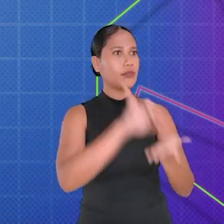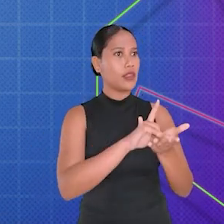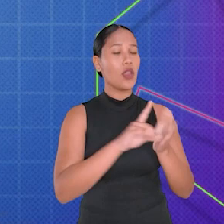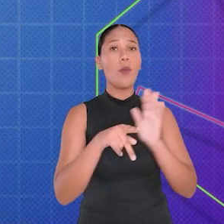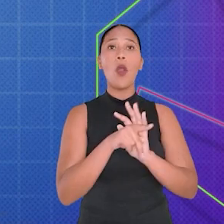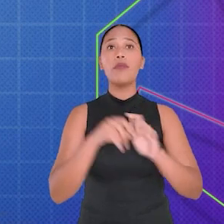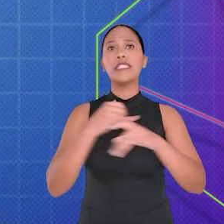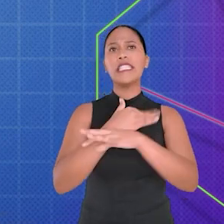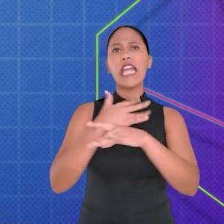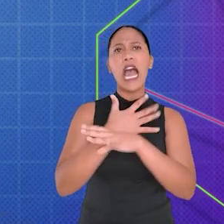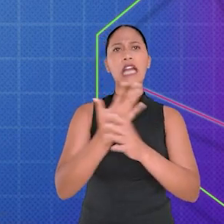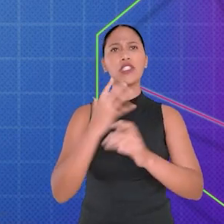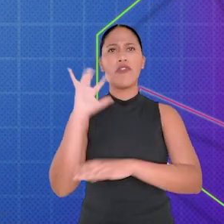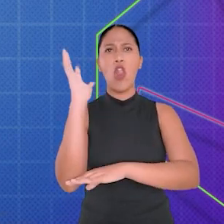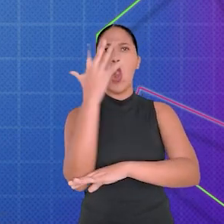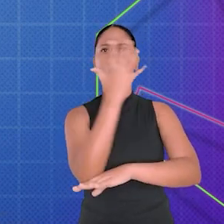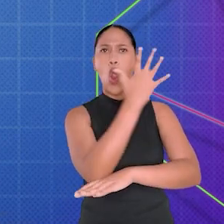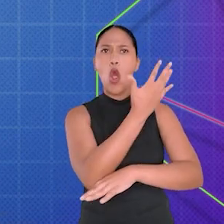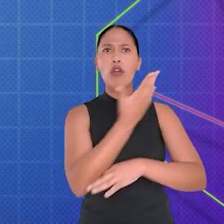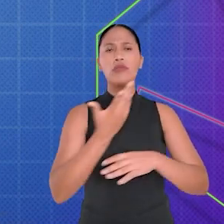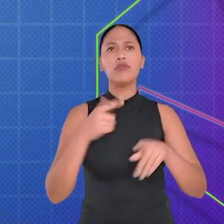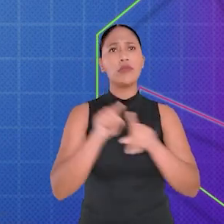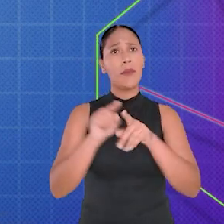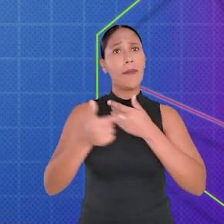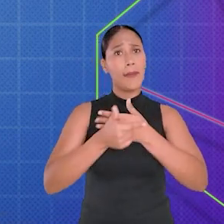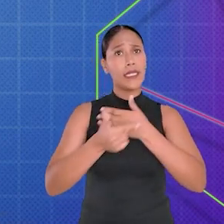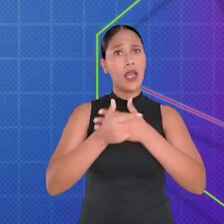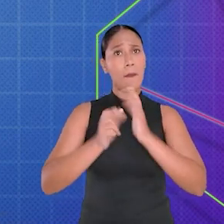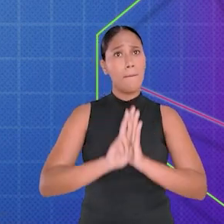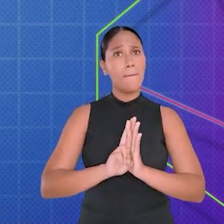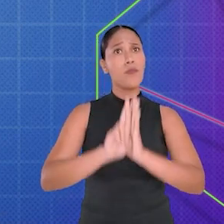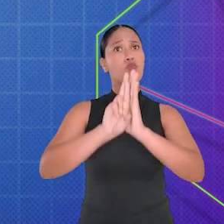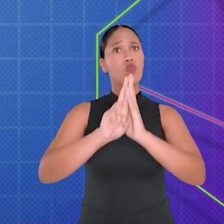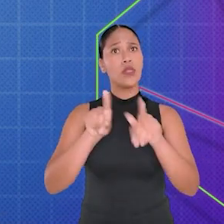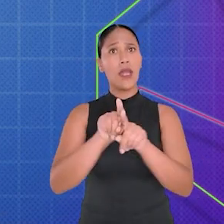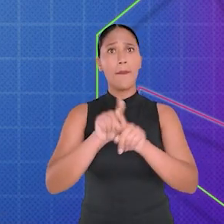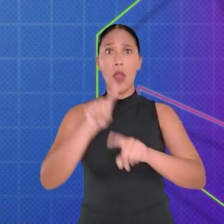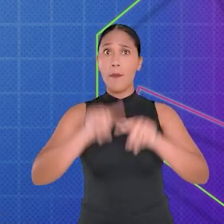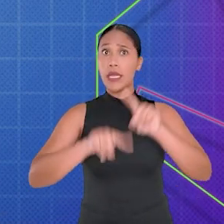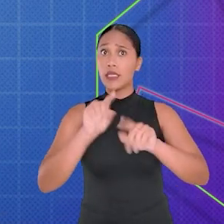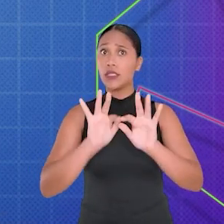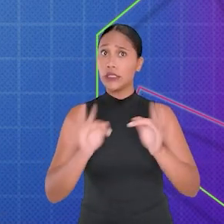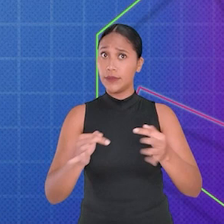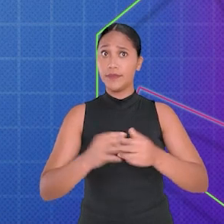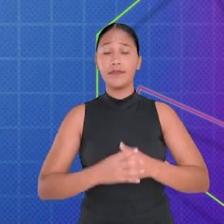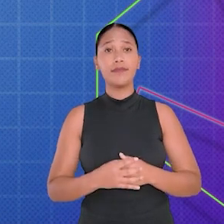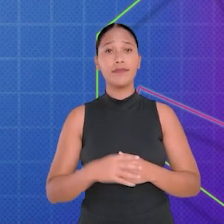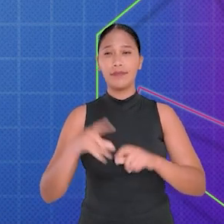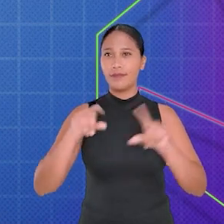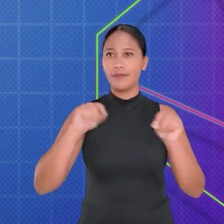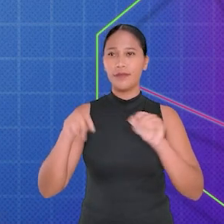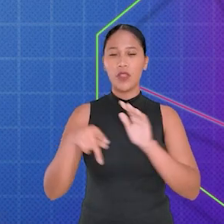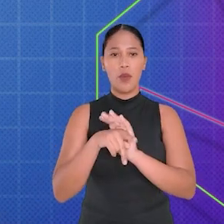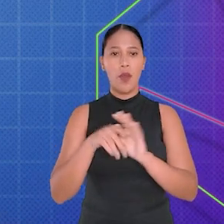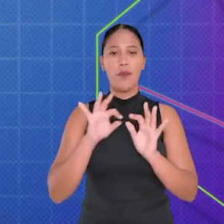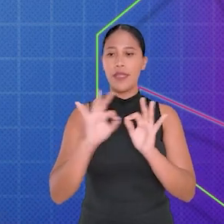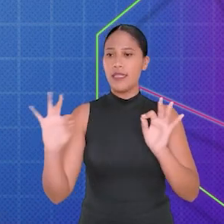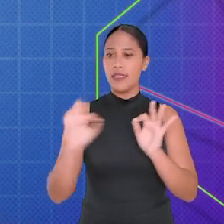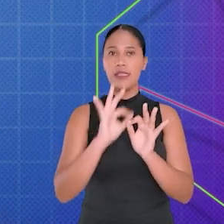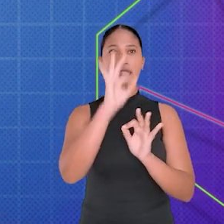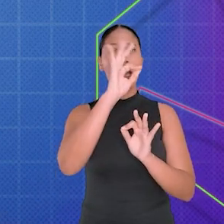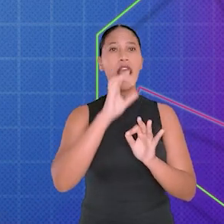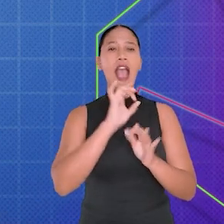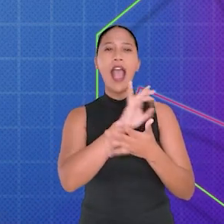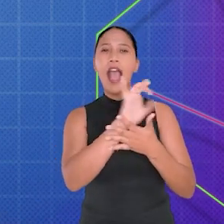a realistas, como uma cidade ou uma floresta, até representações de personagens e objetos de forma simplificada. A escolha da